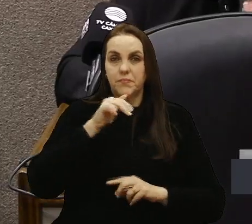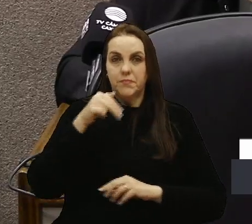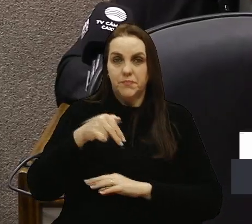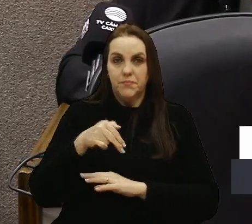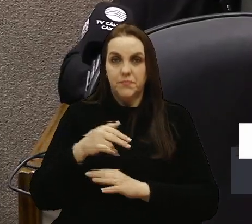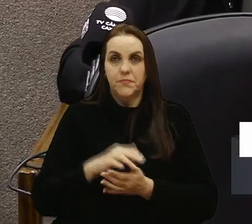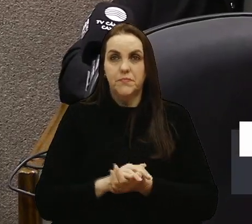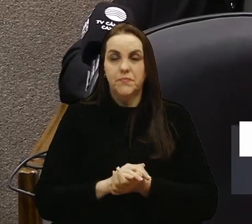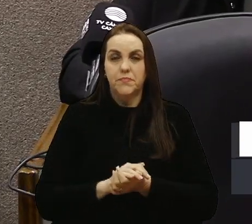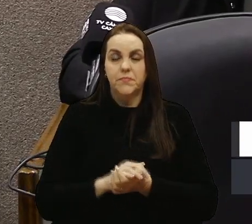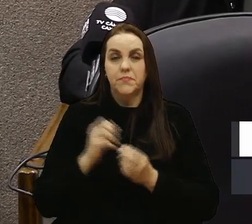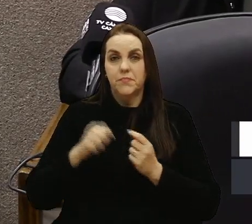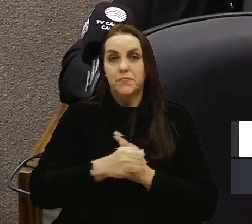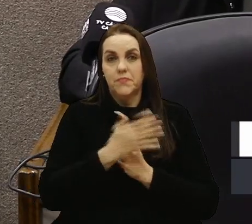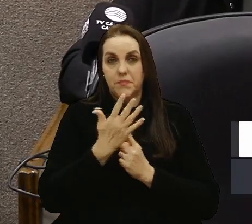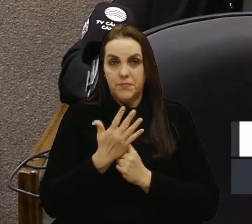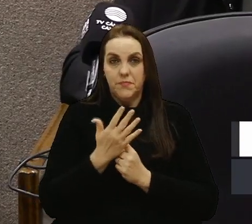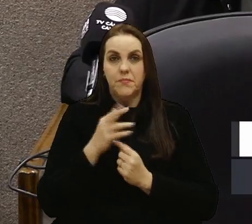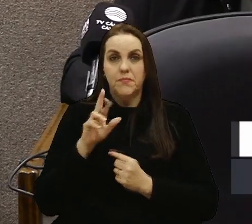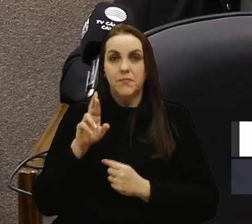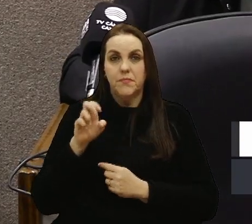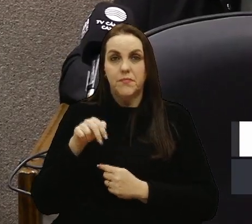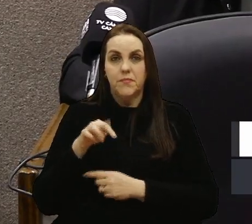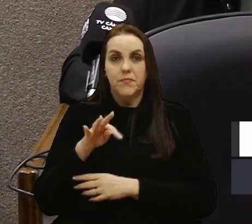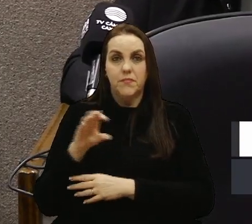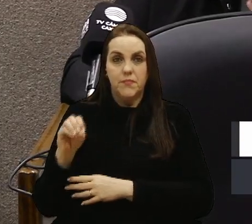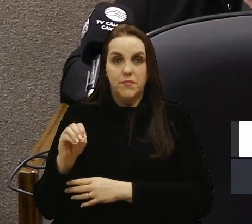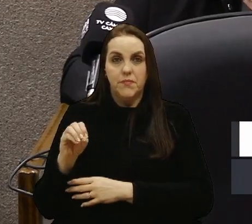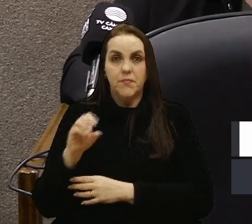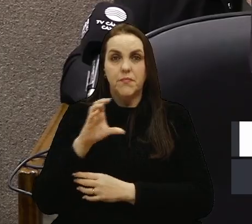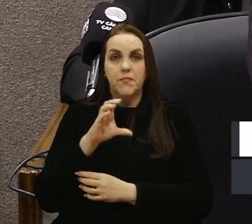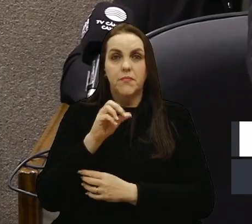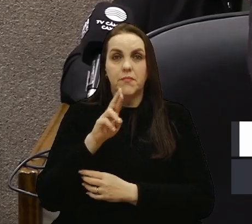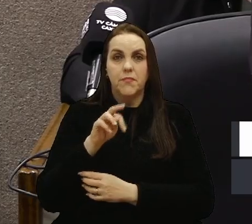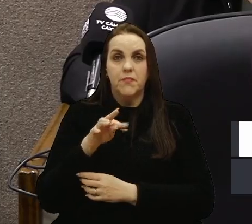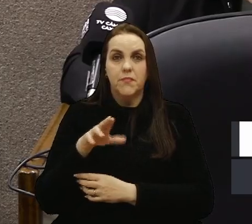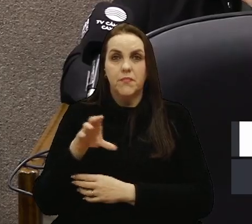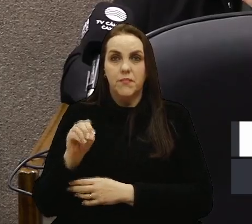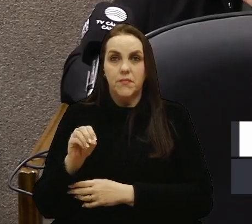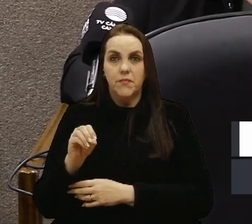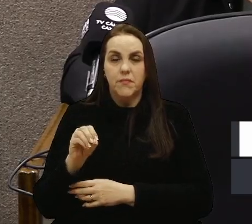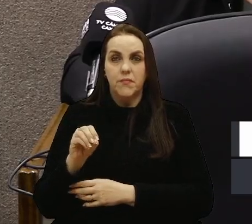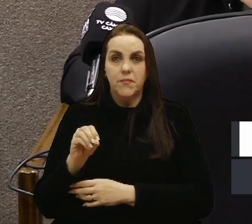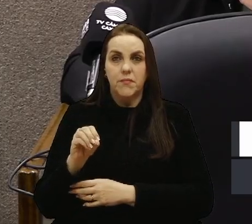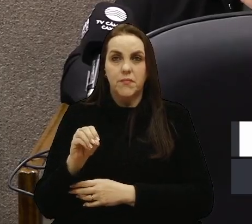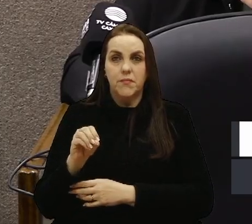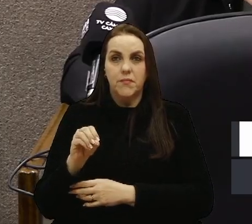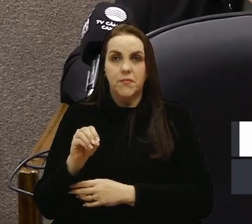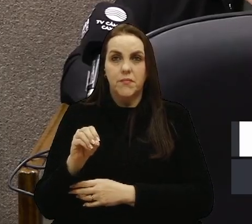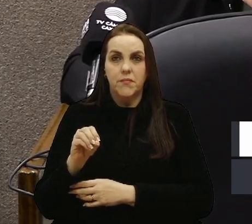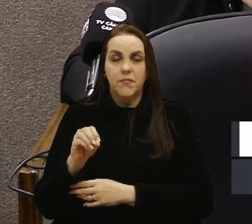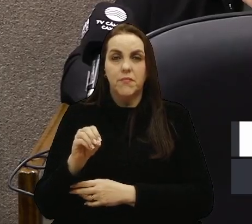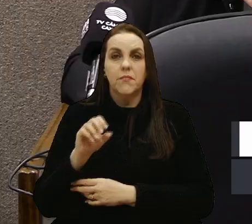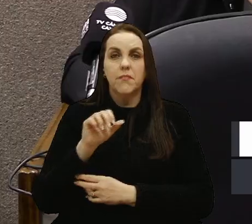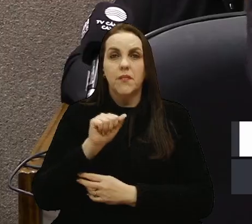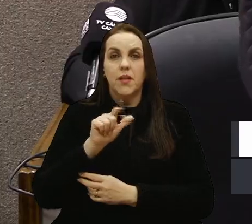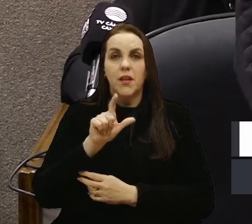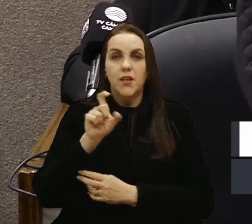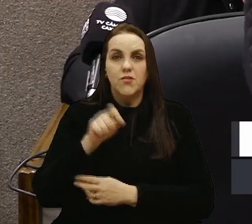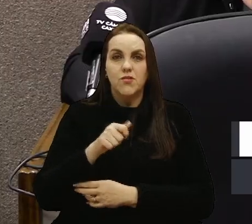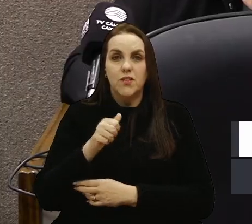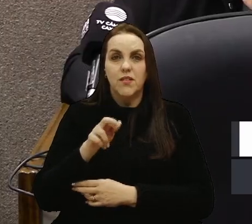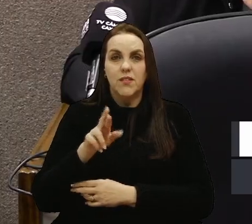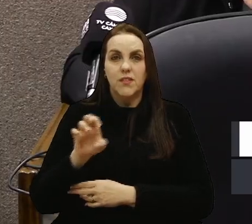do Republicanos, Renato e o Cristiano, que completaram, e Alexandre também.